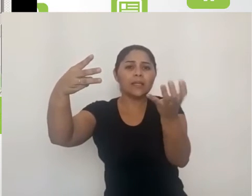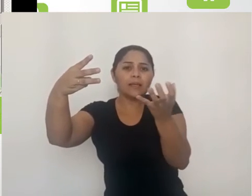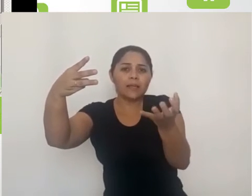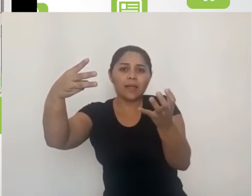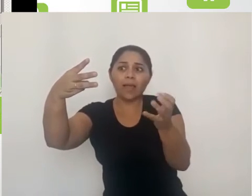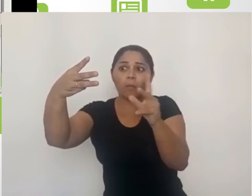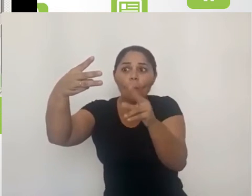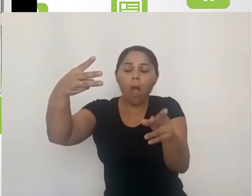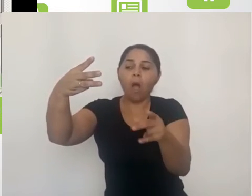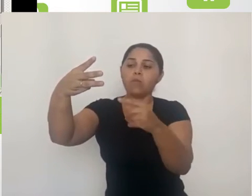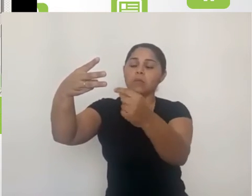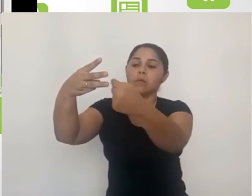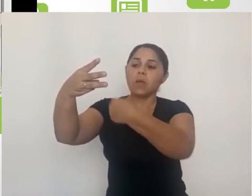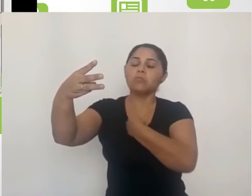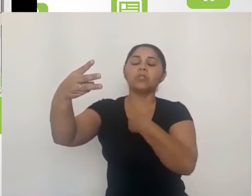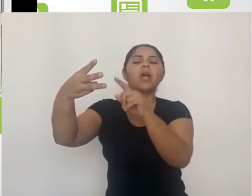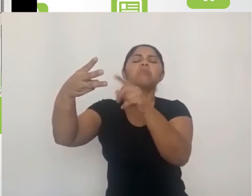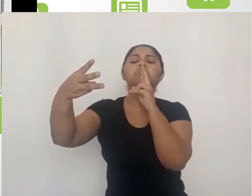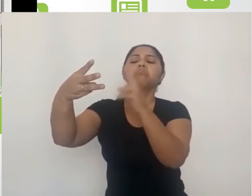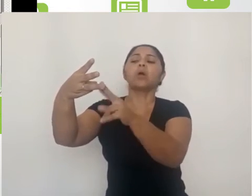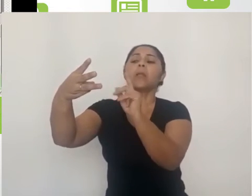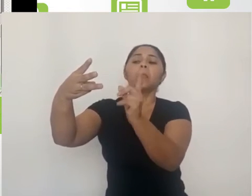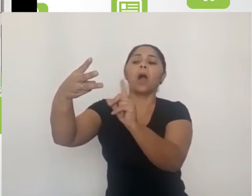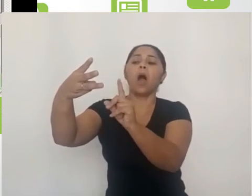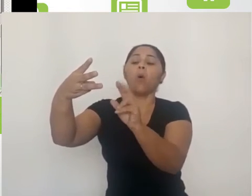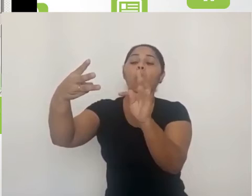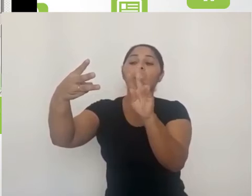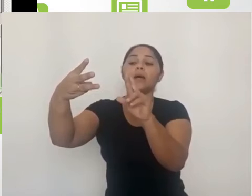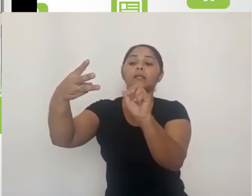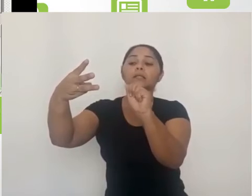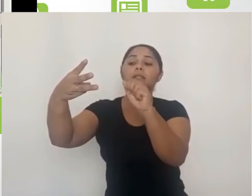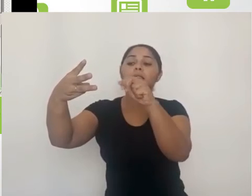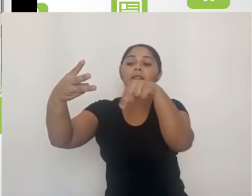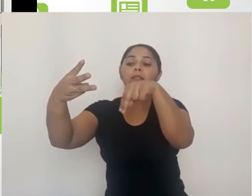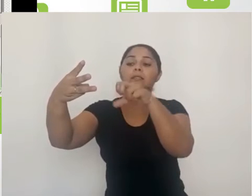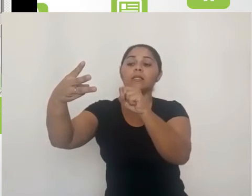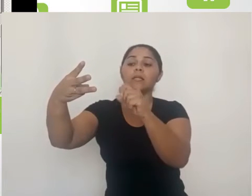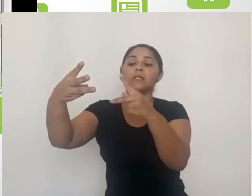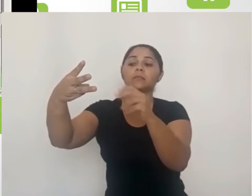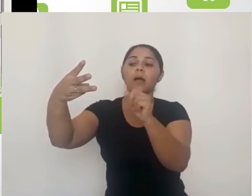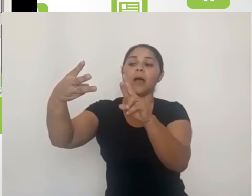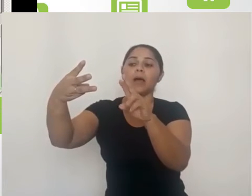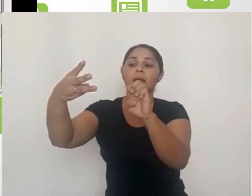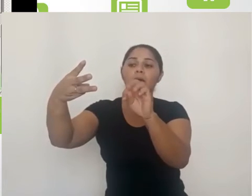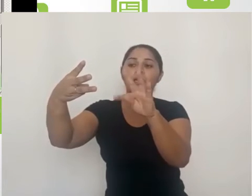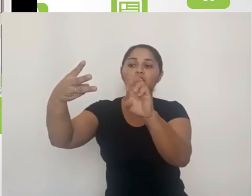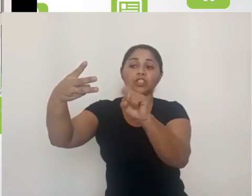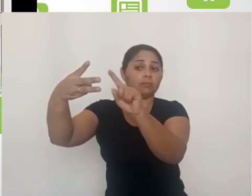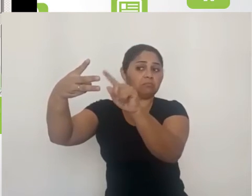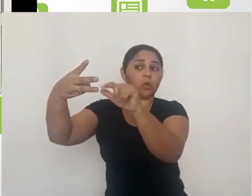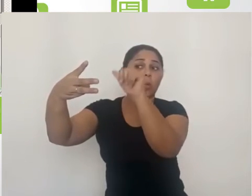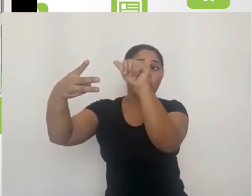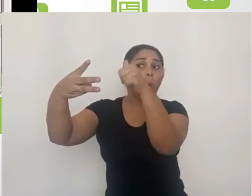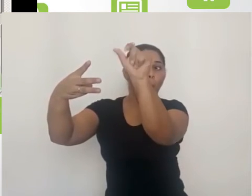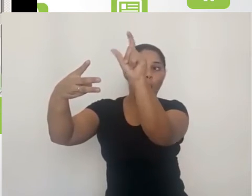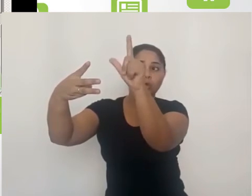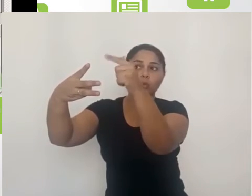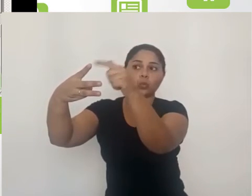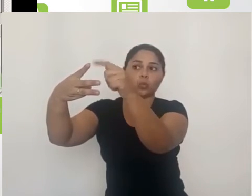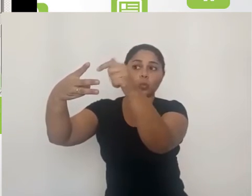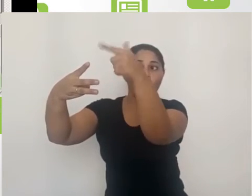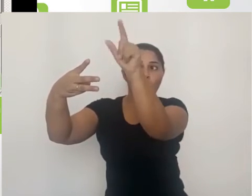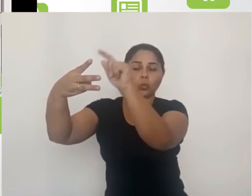de preenchimento da camada. Eu vou colocar transparente. Ok. Aí vê aqui que ele já